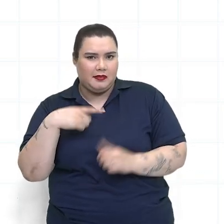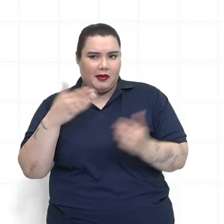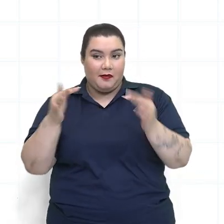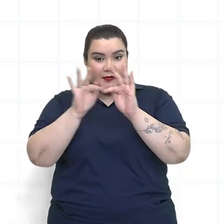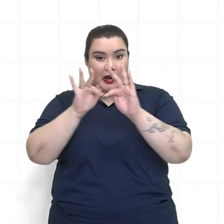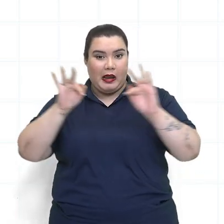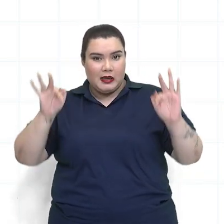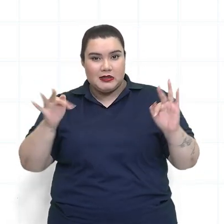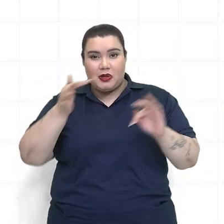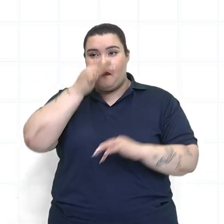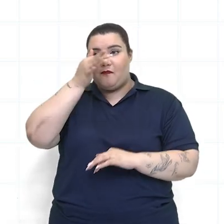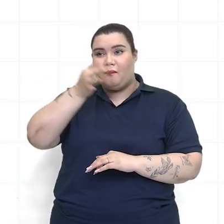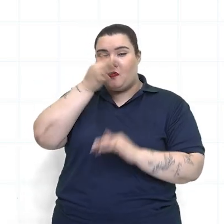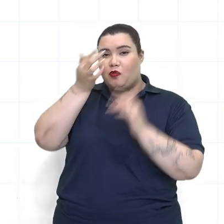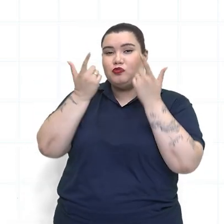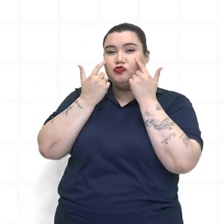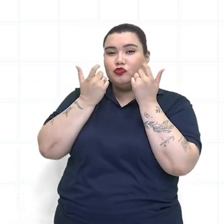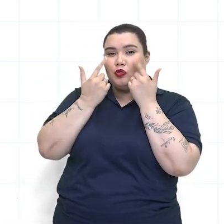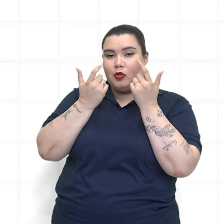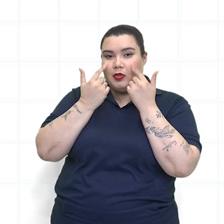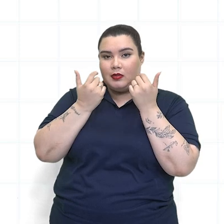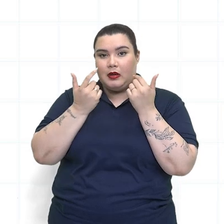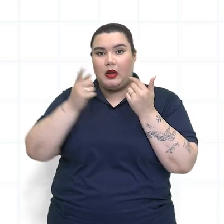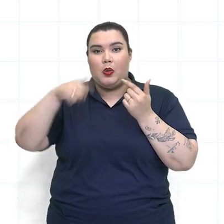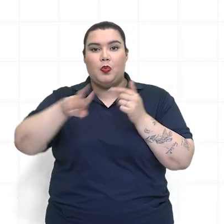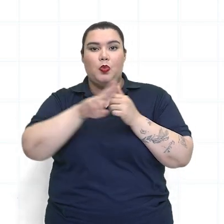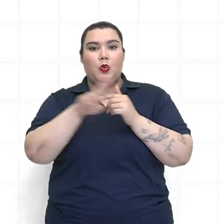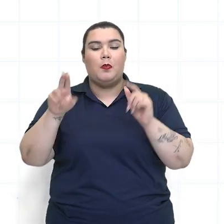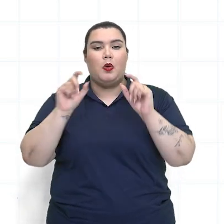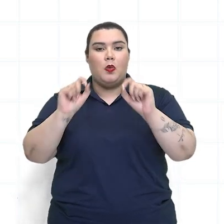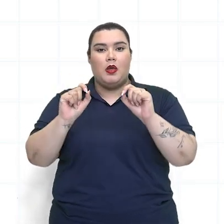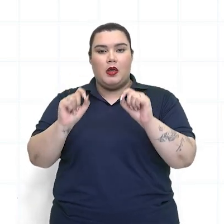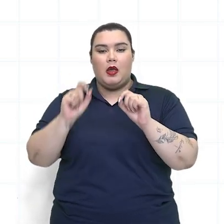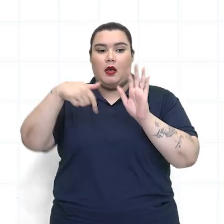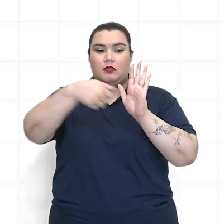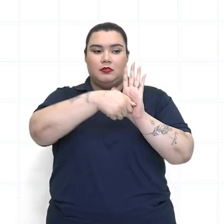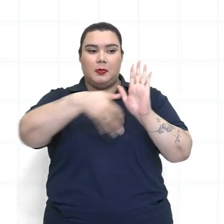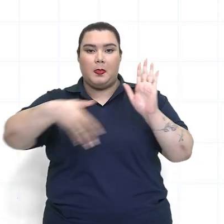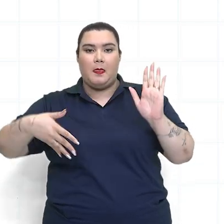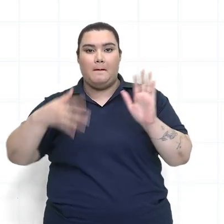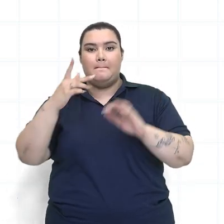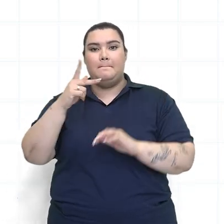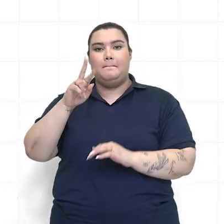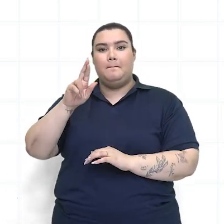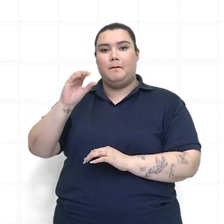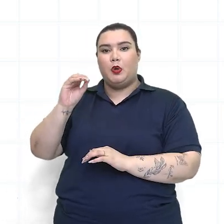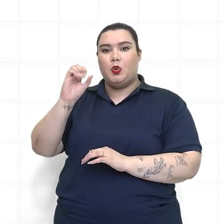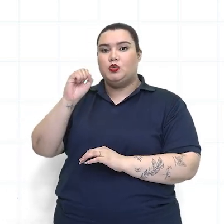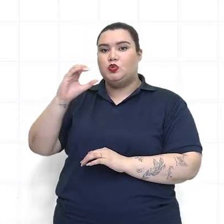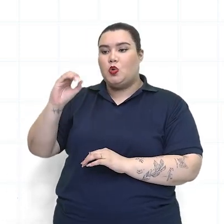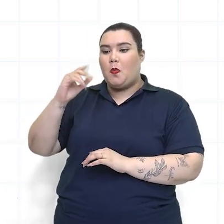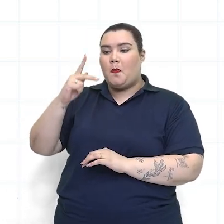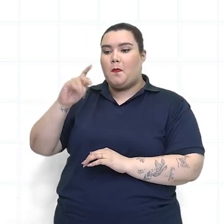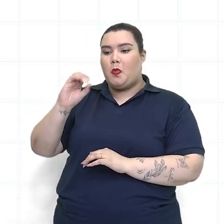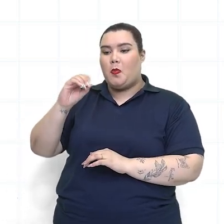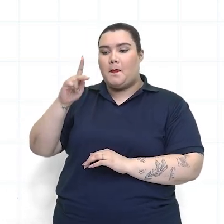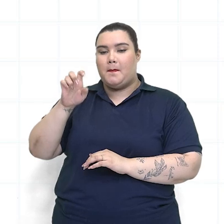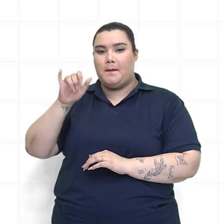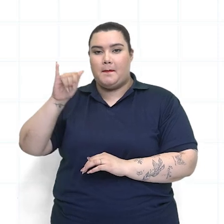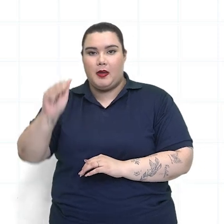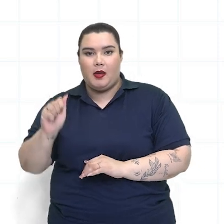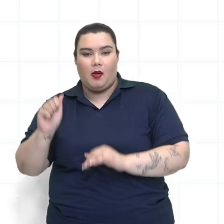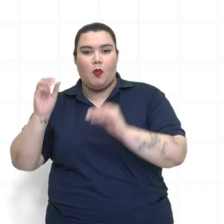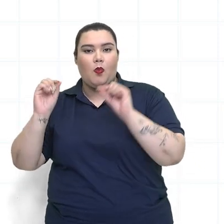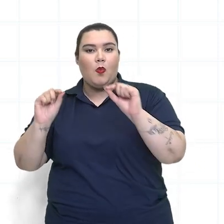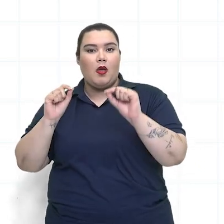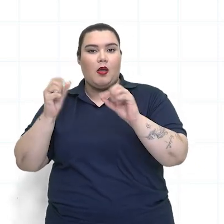né? Isso aí é chamada prosopopeia, uma figura de linguagem que é inserido aí